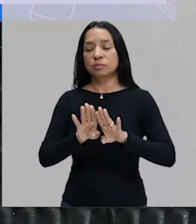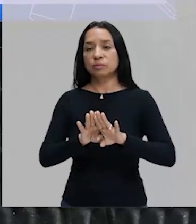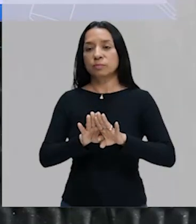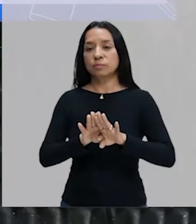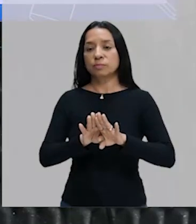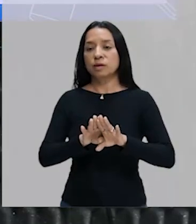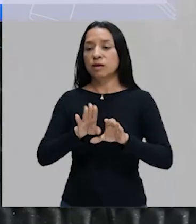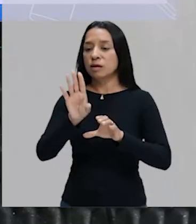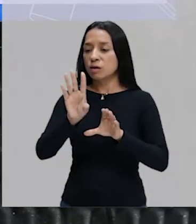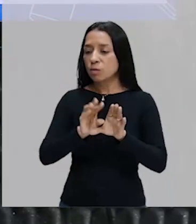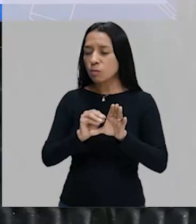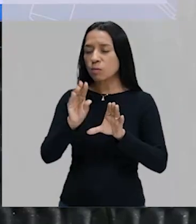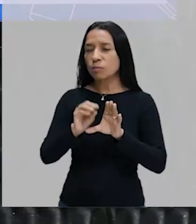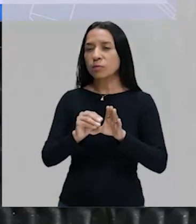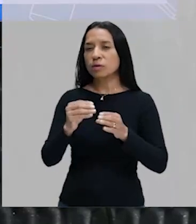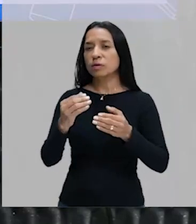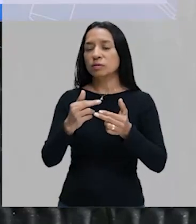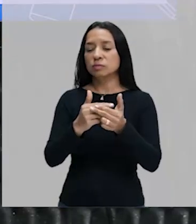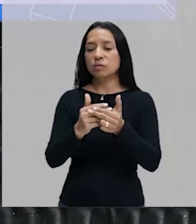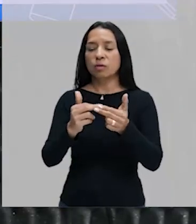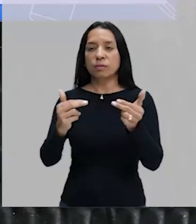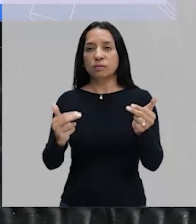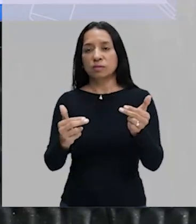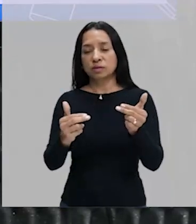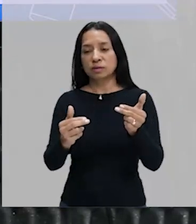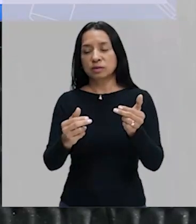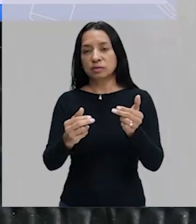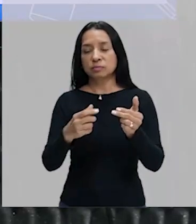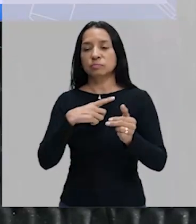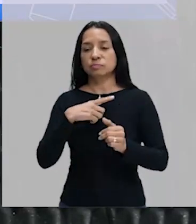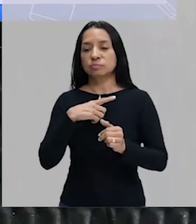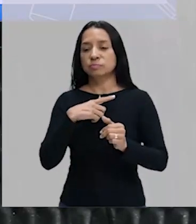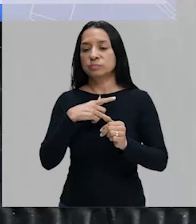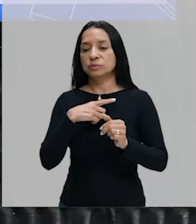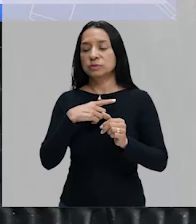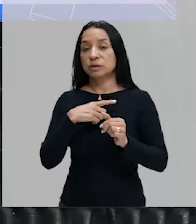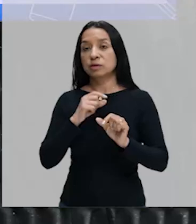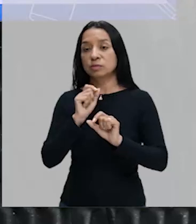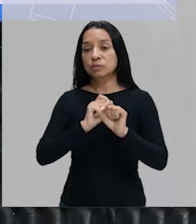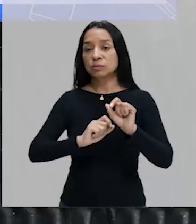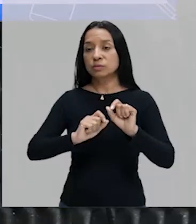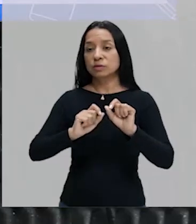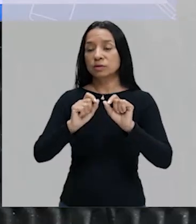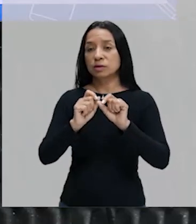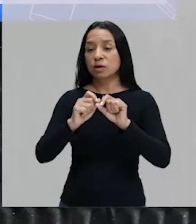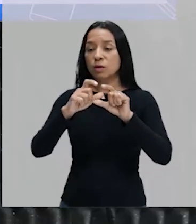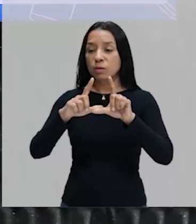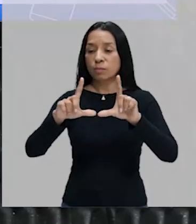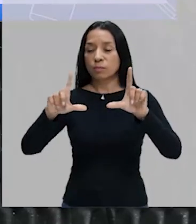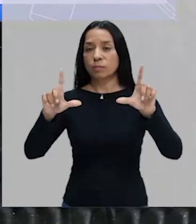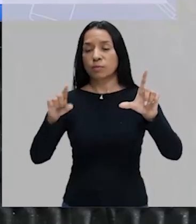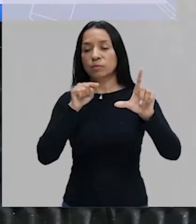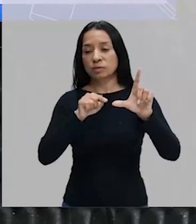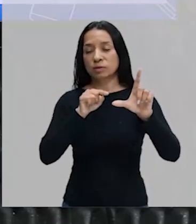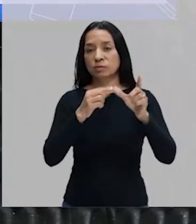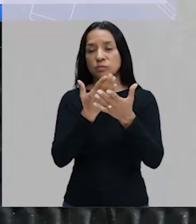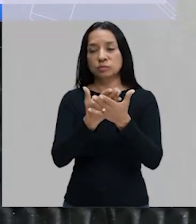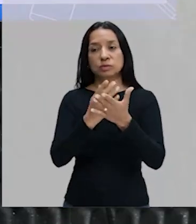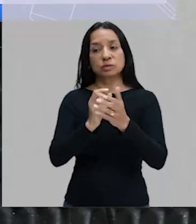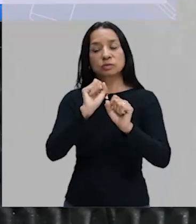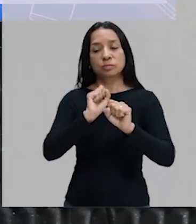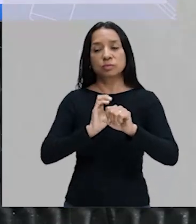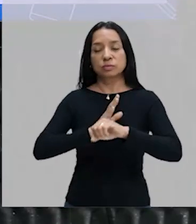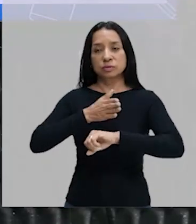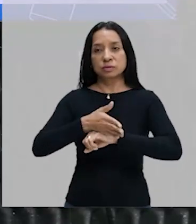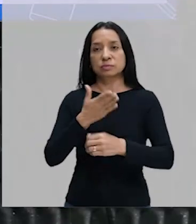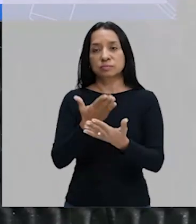alguns materiais, como apostilas, tá? A gente tem o portal do estudante, onde você pode acessar essas aulas, tá?